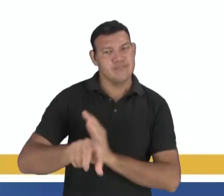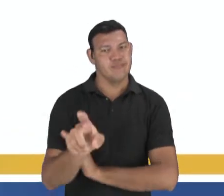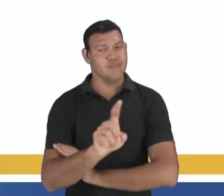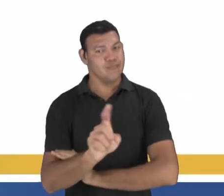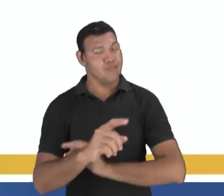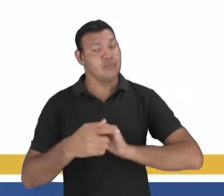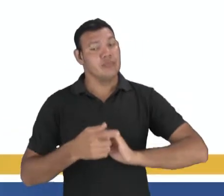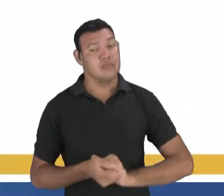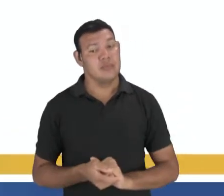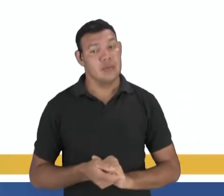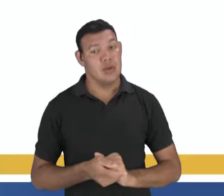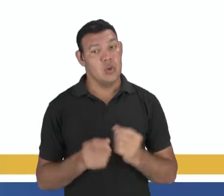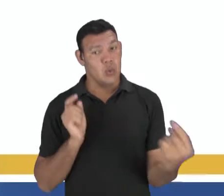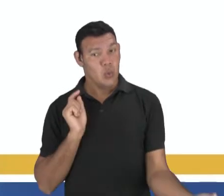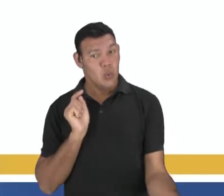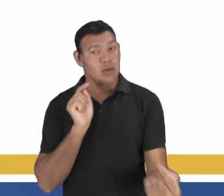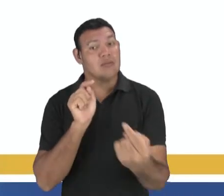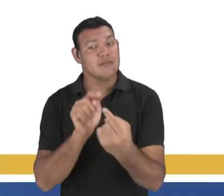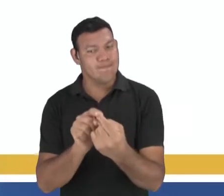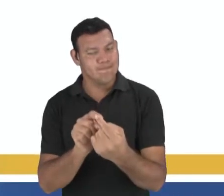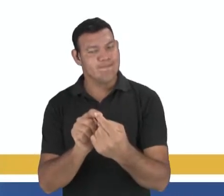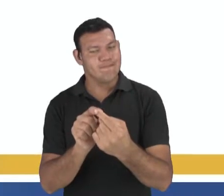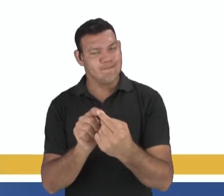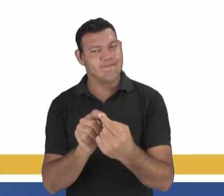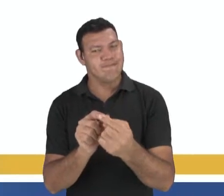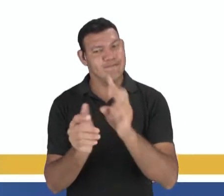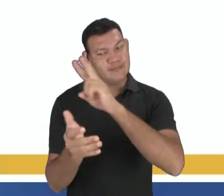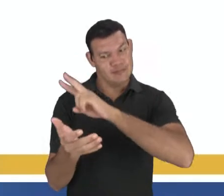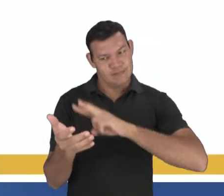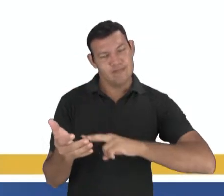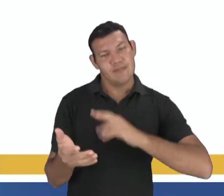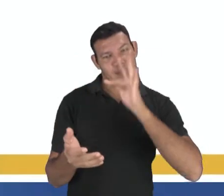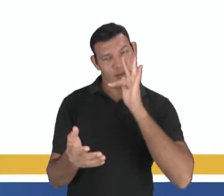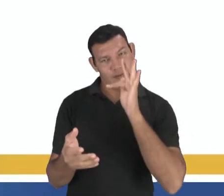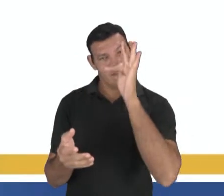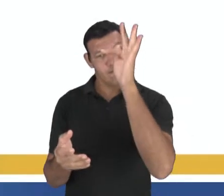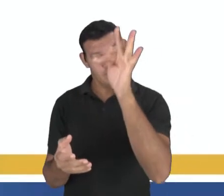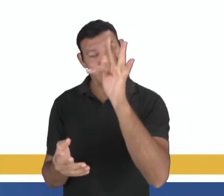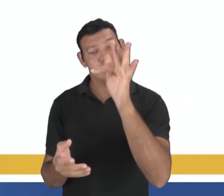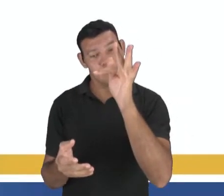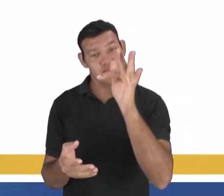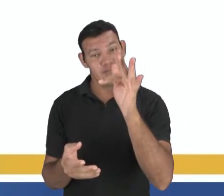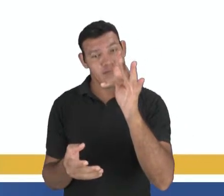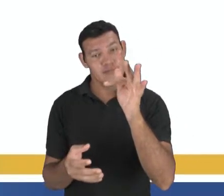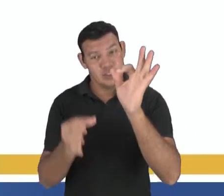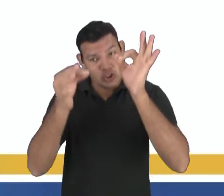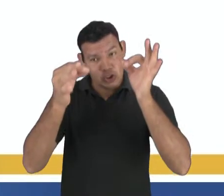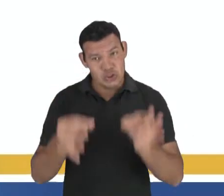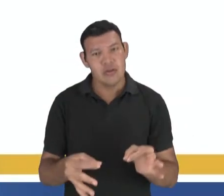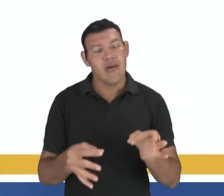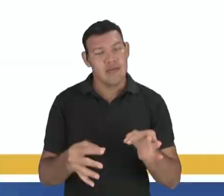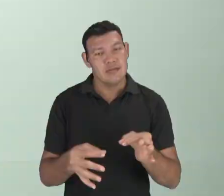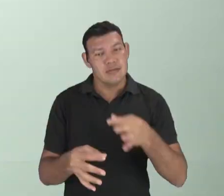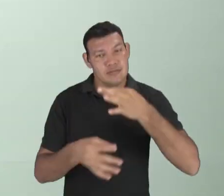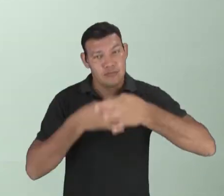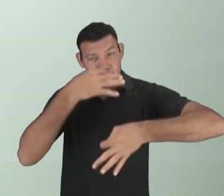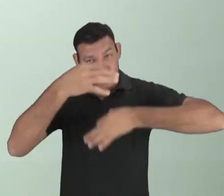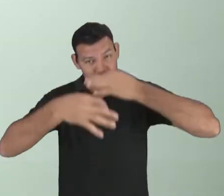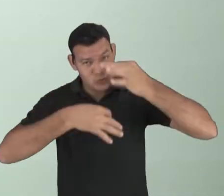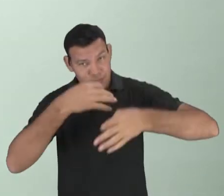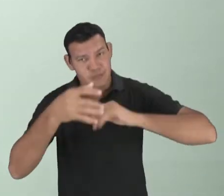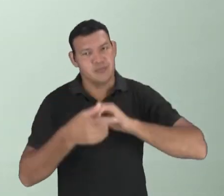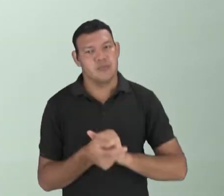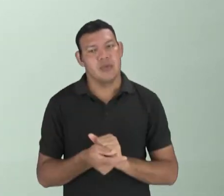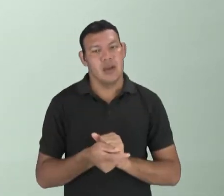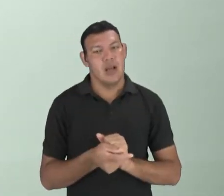O objetivo disso? Futuros leitores assíduos e críticos. Esse trecho eu tirei de um artigo